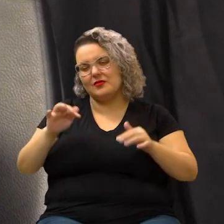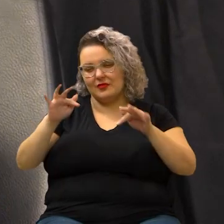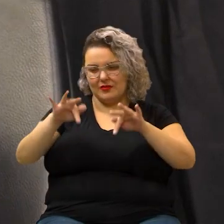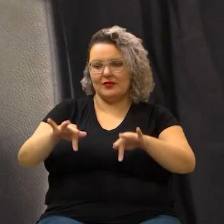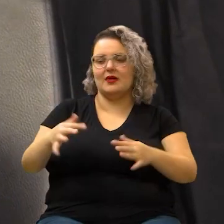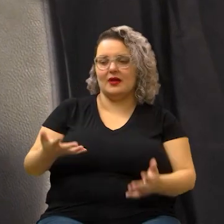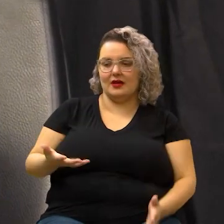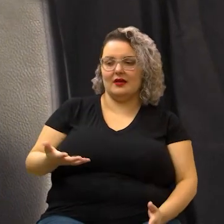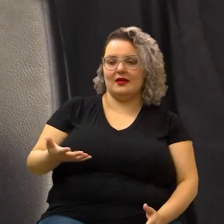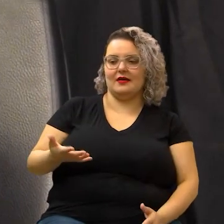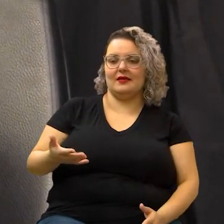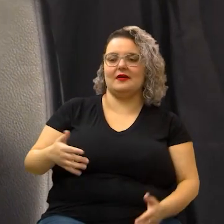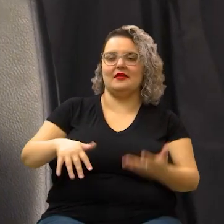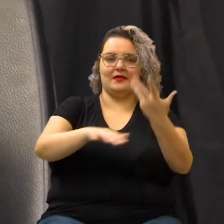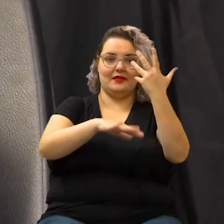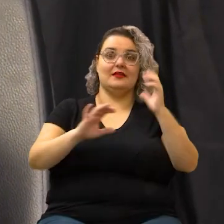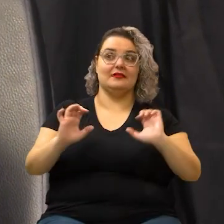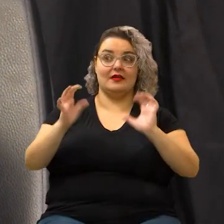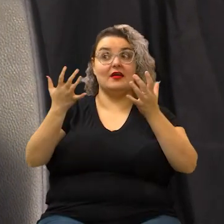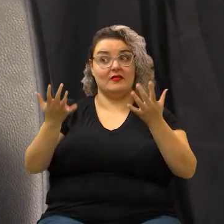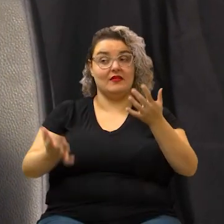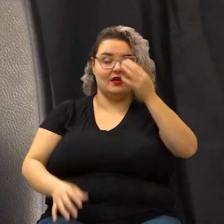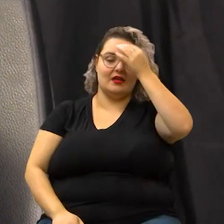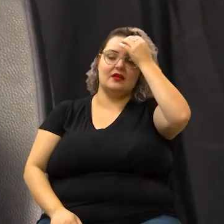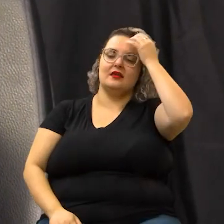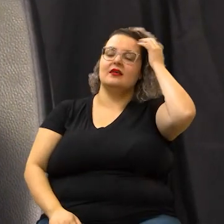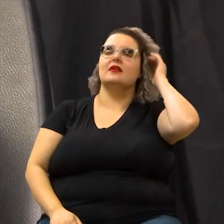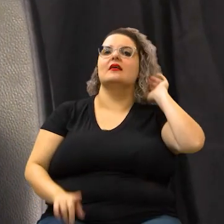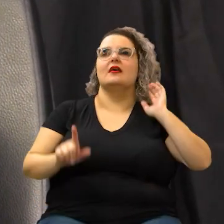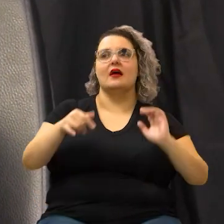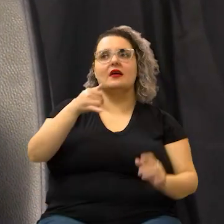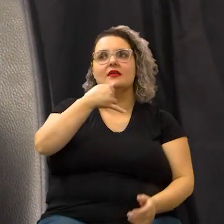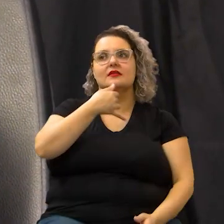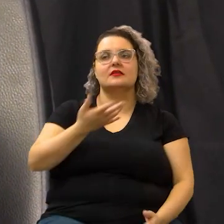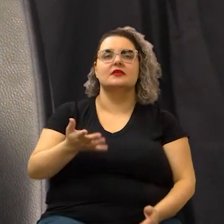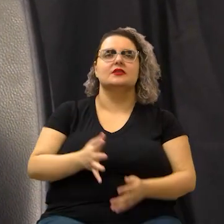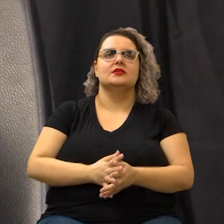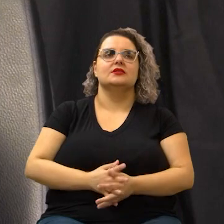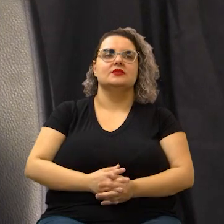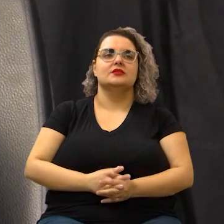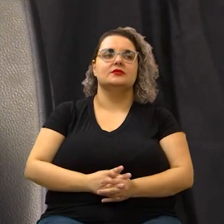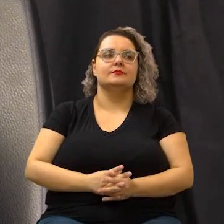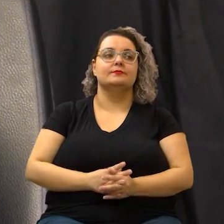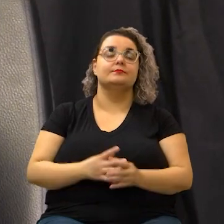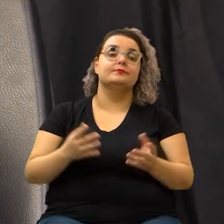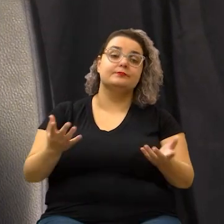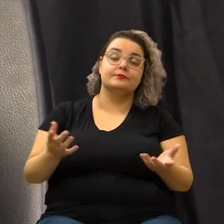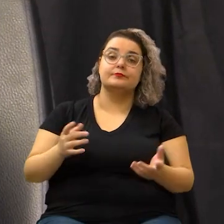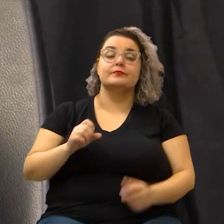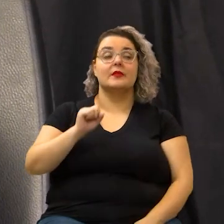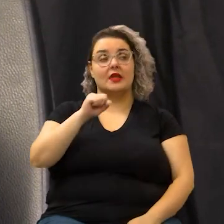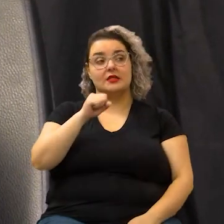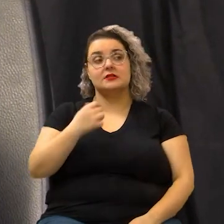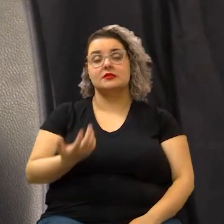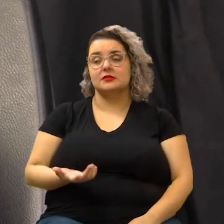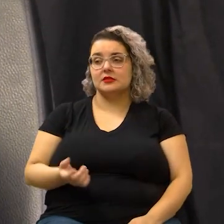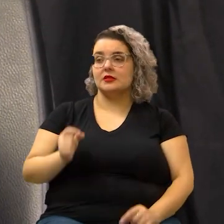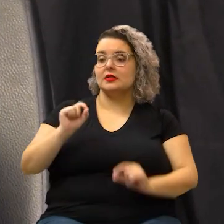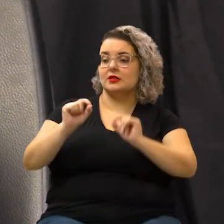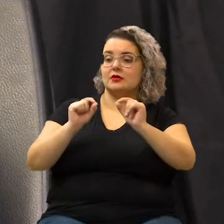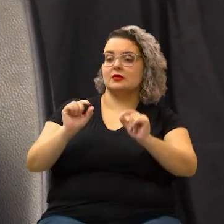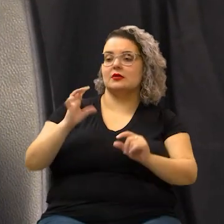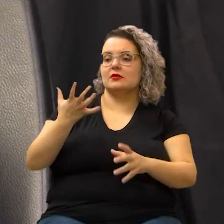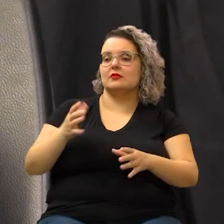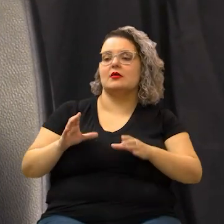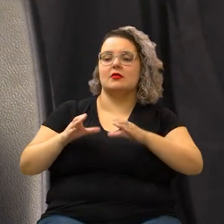o final ali da praça, da festa. Era bem triste. Sim. E aí algum